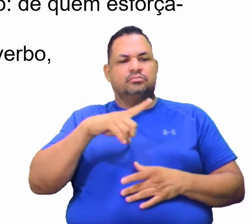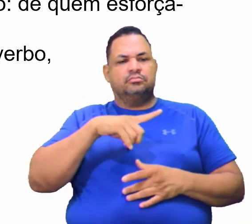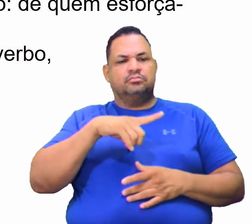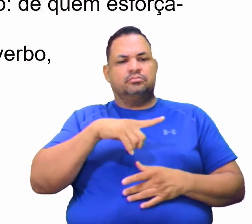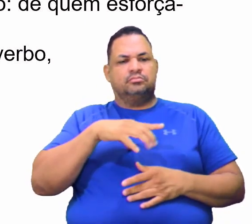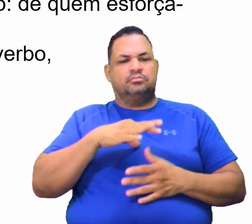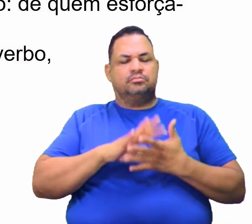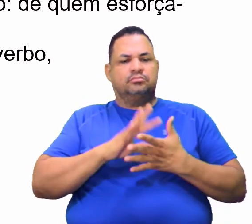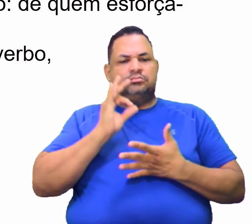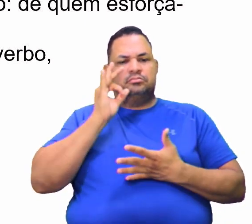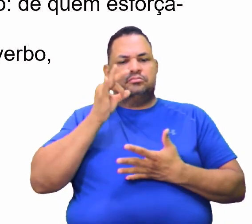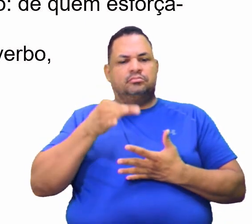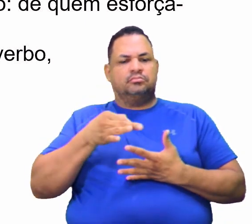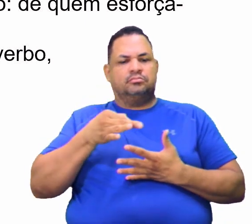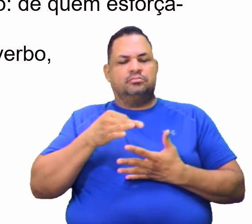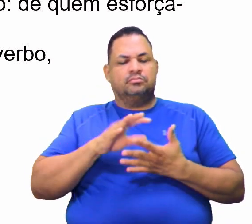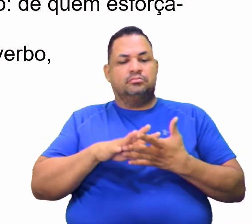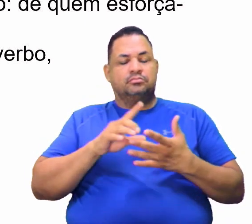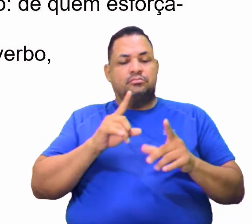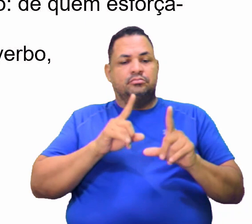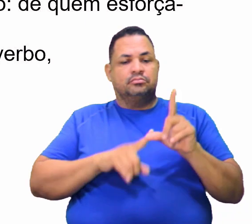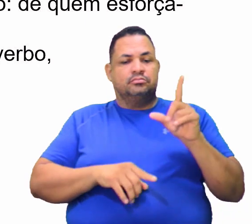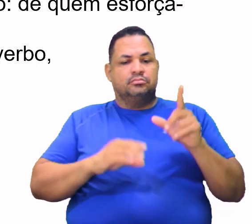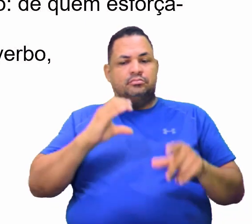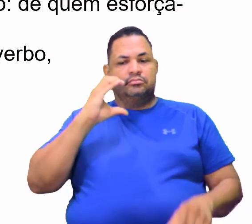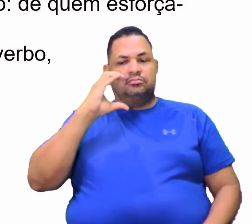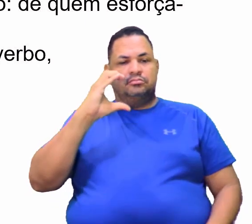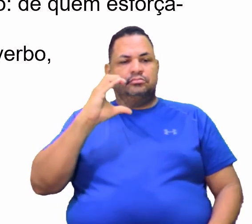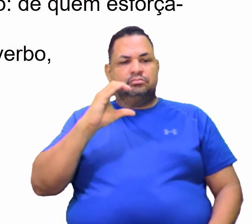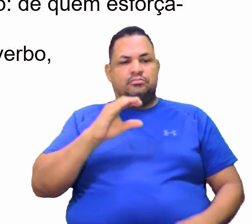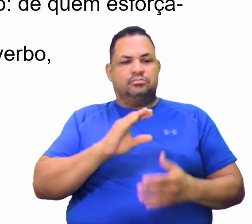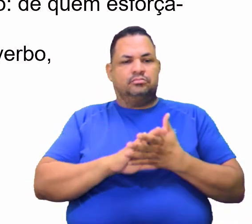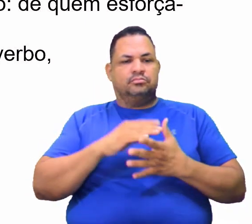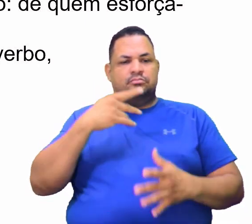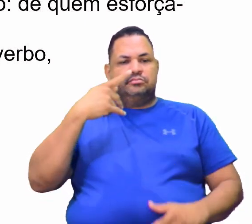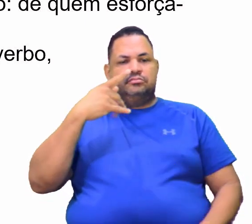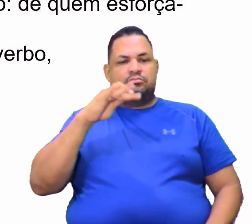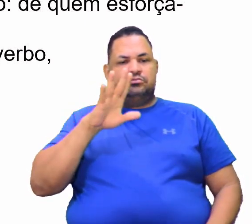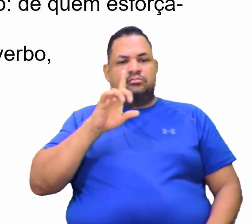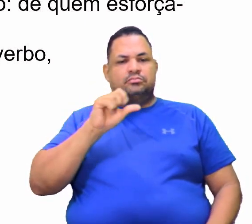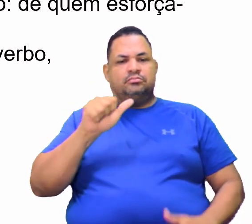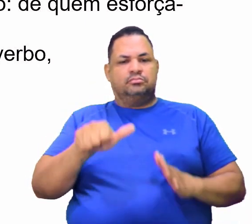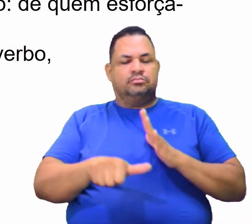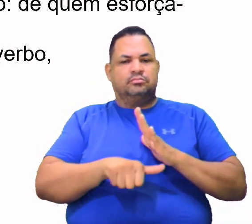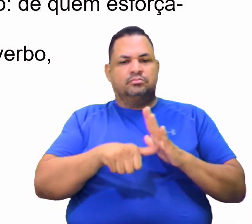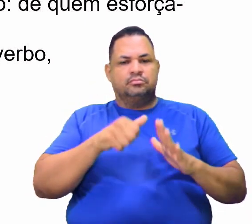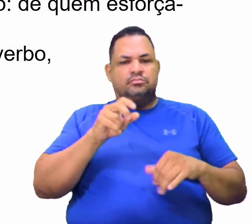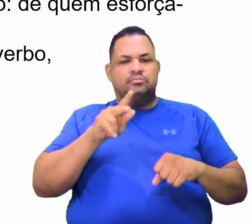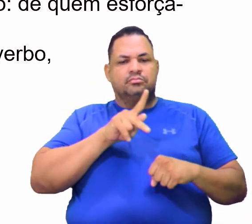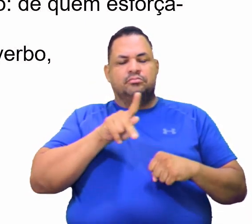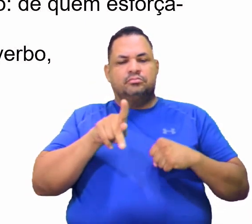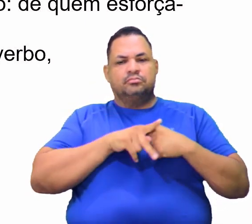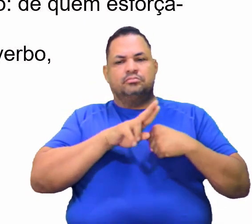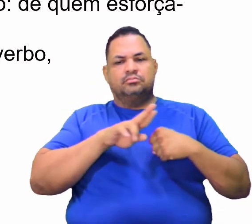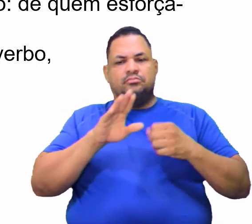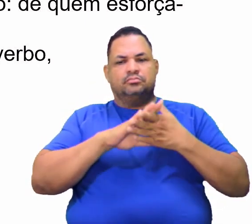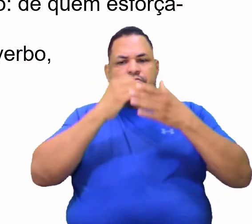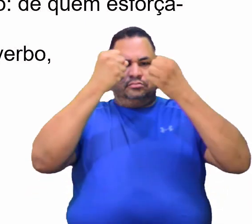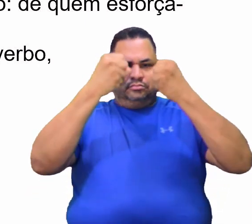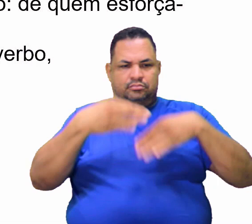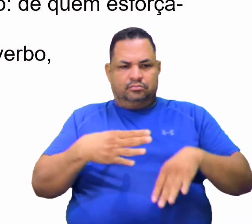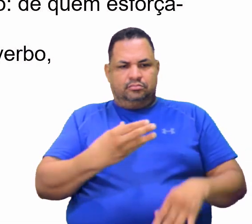o gabarito C, que é o seguinte: a próclise do primeiro pronome se justifica